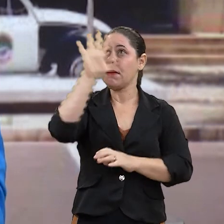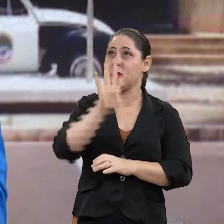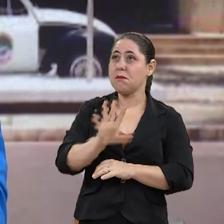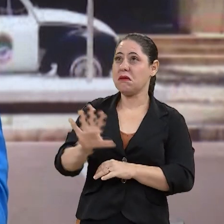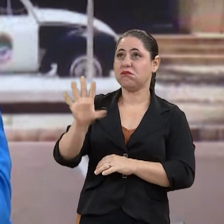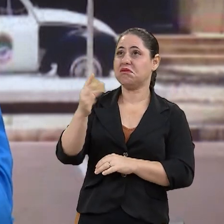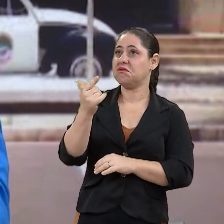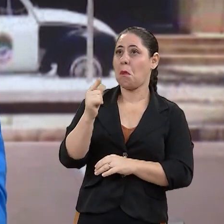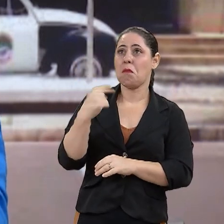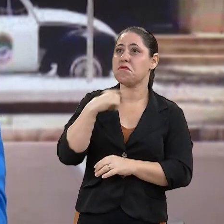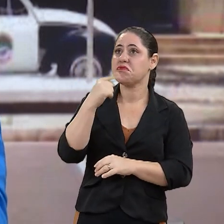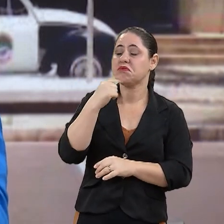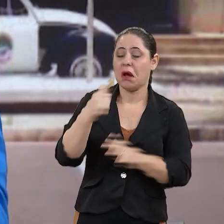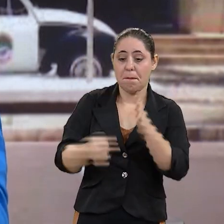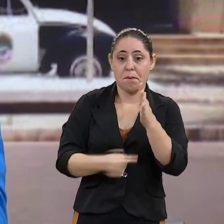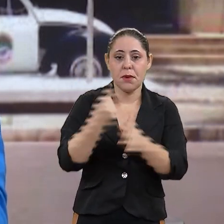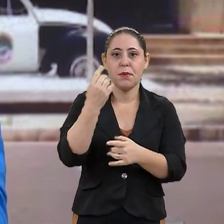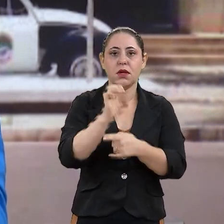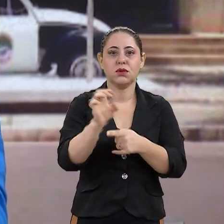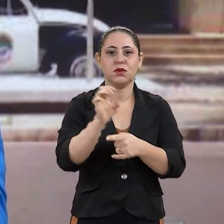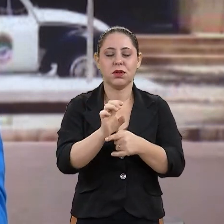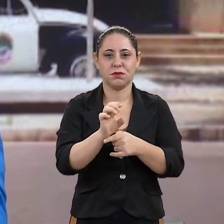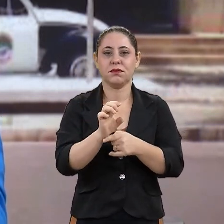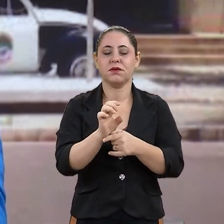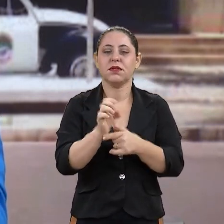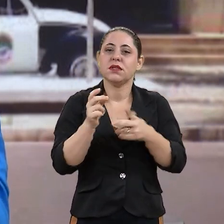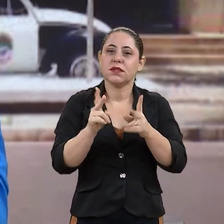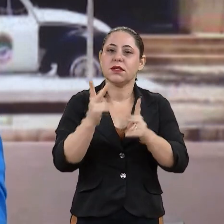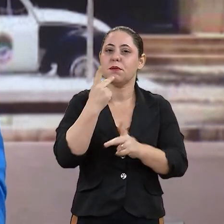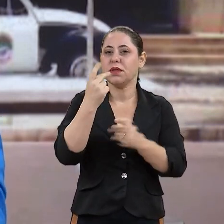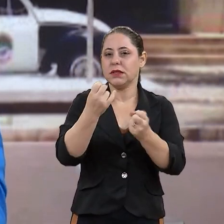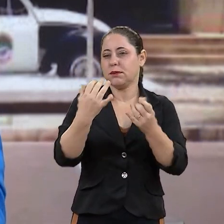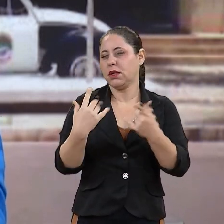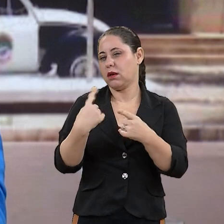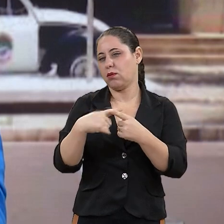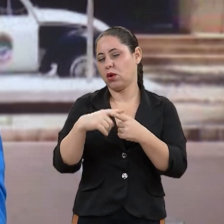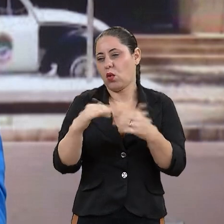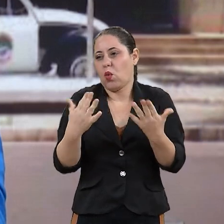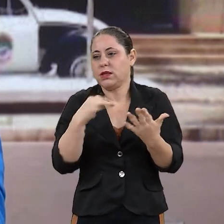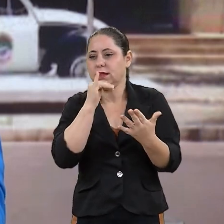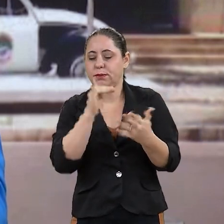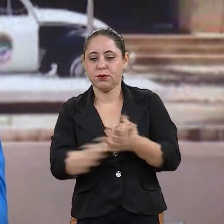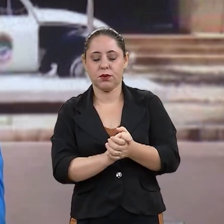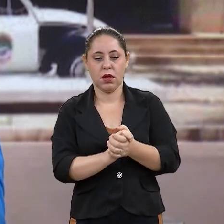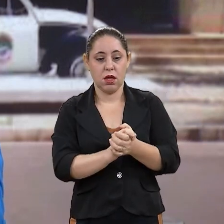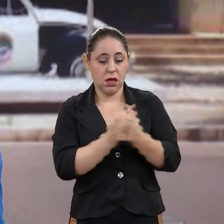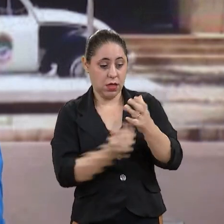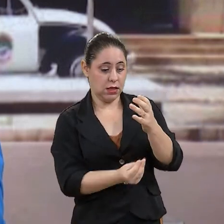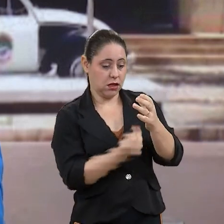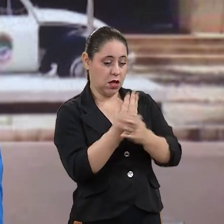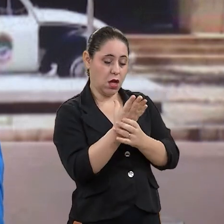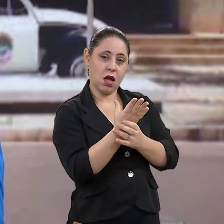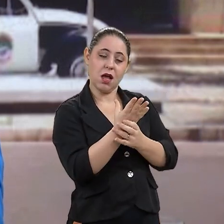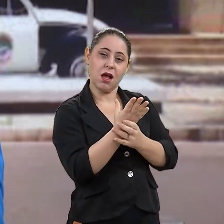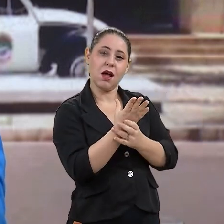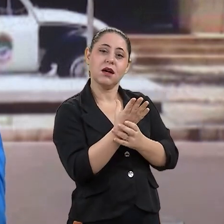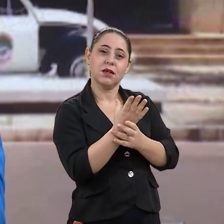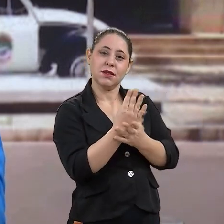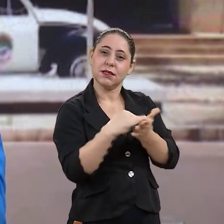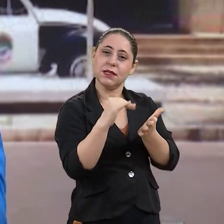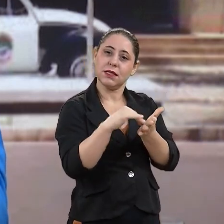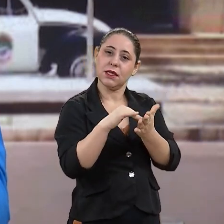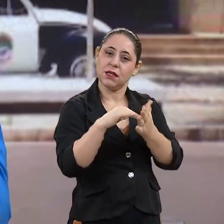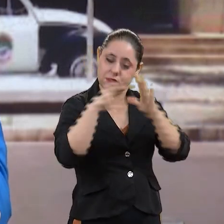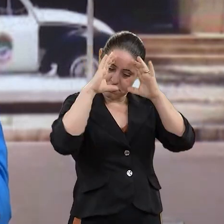Em Mato Grosso do Sul foi a primeira. E isso não é pouca coisa. E toda vez a gente fala sobre isso porque quando ele cria uma Secretaria da Cidadania,